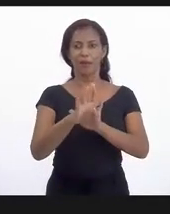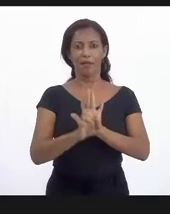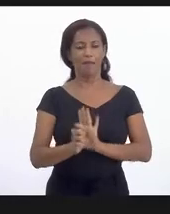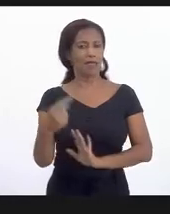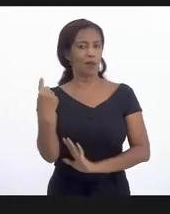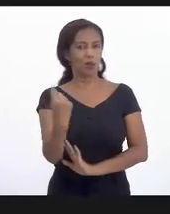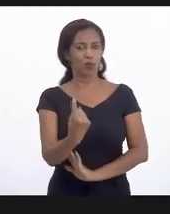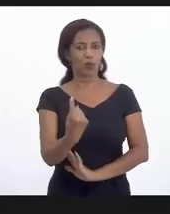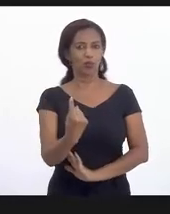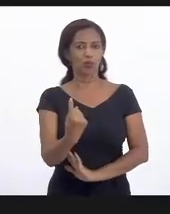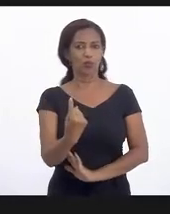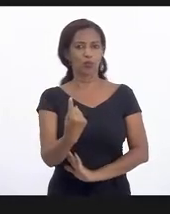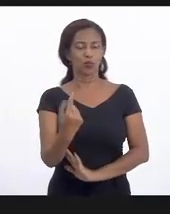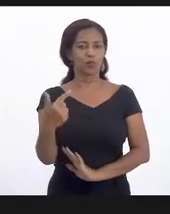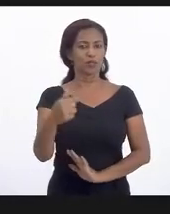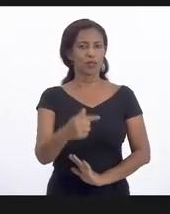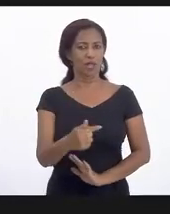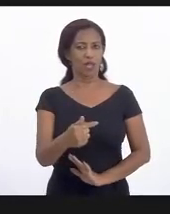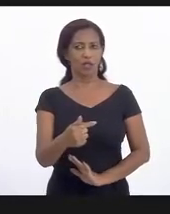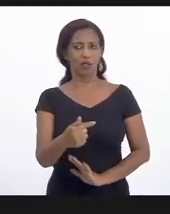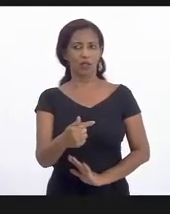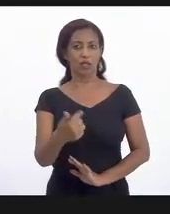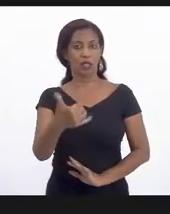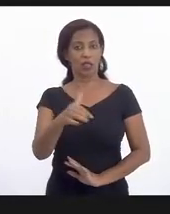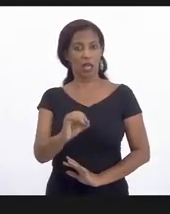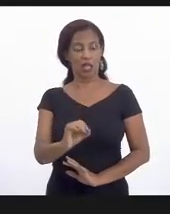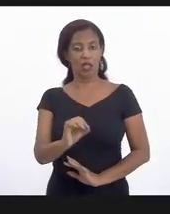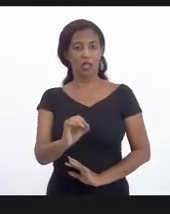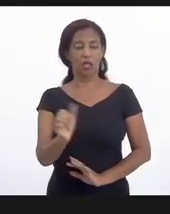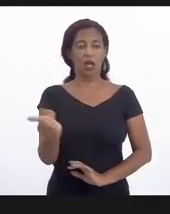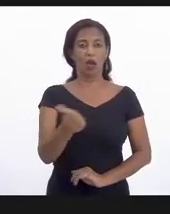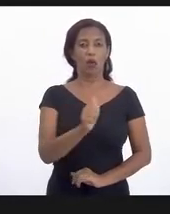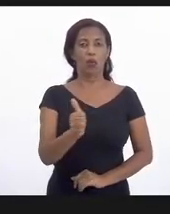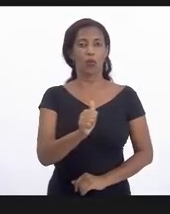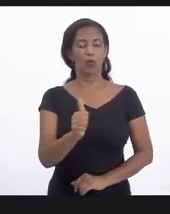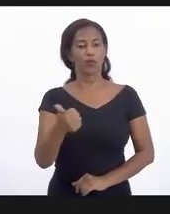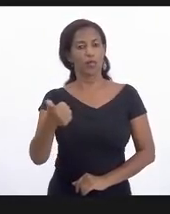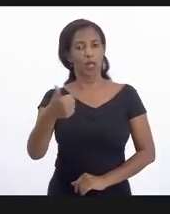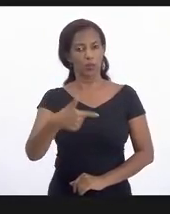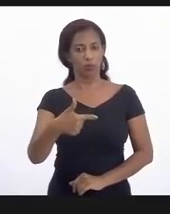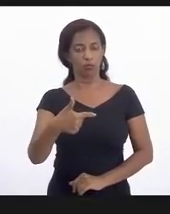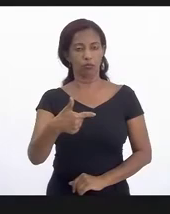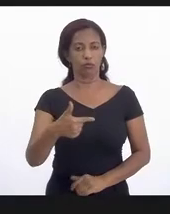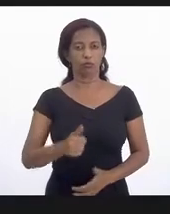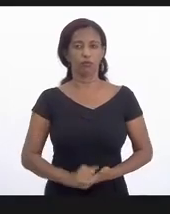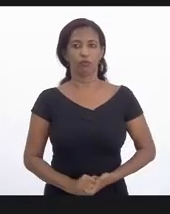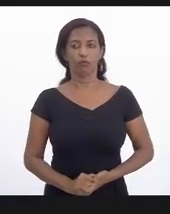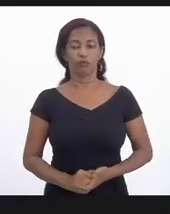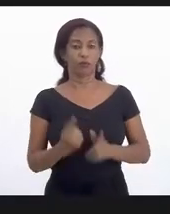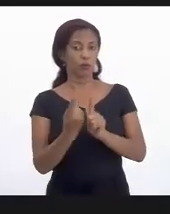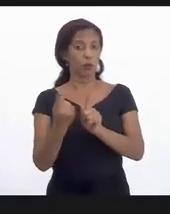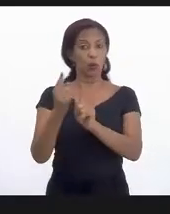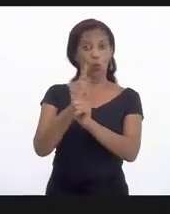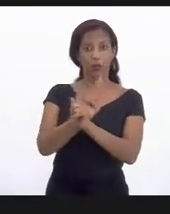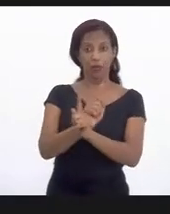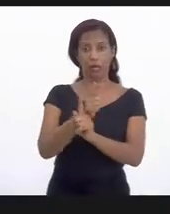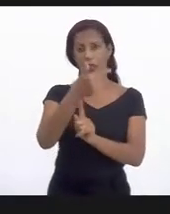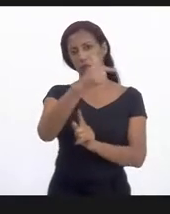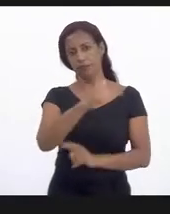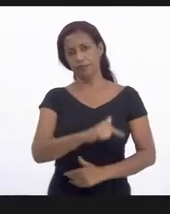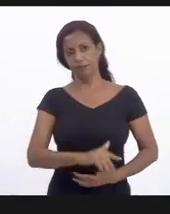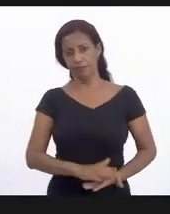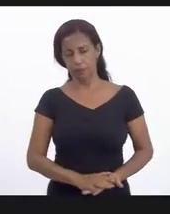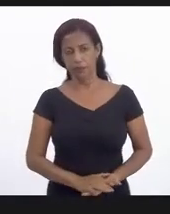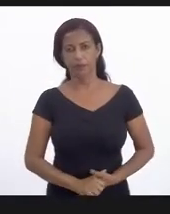1, à emenda 7, à emenda 10, à 11, à 12 e contrário às demais.